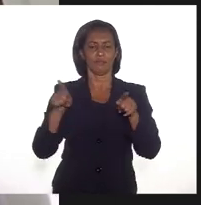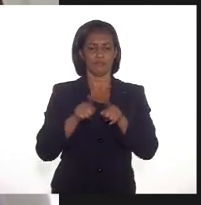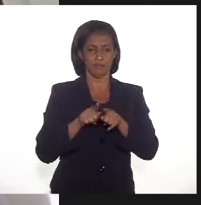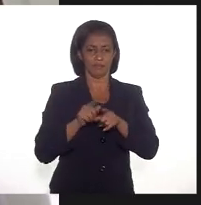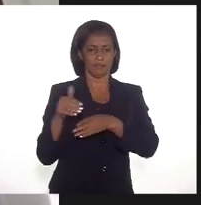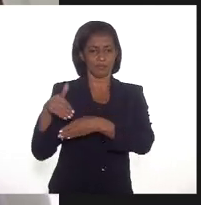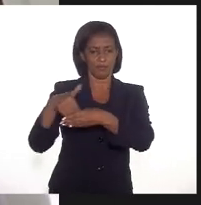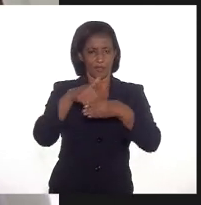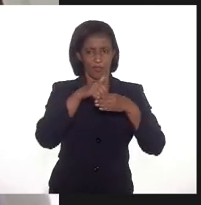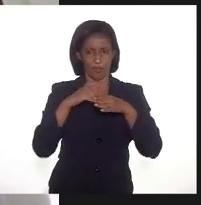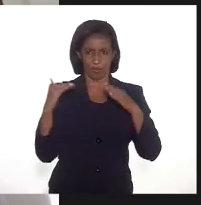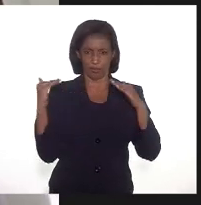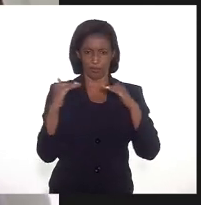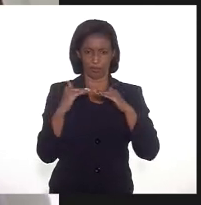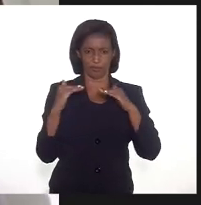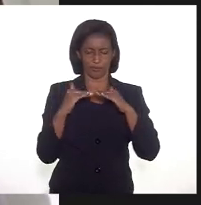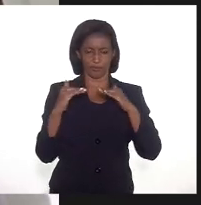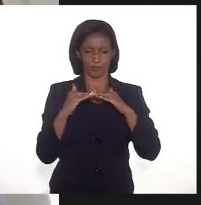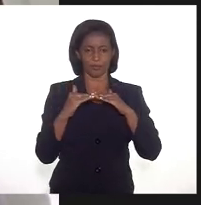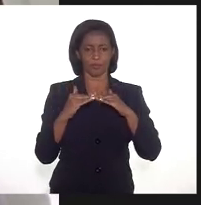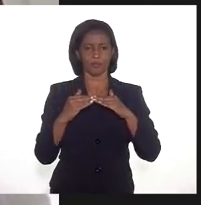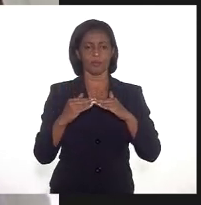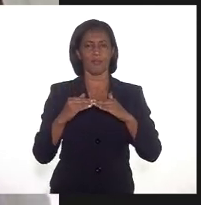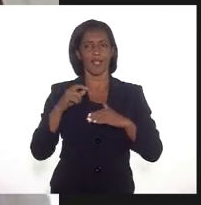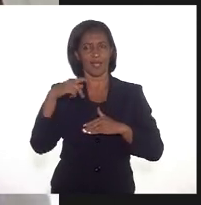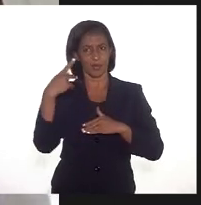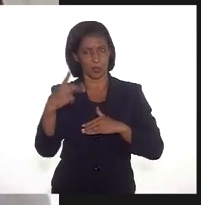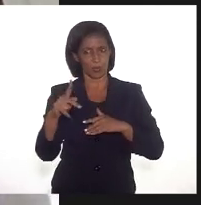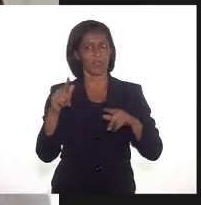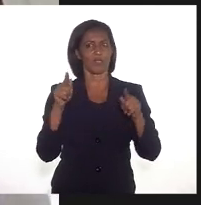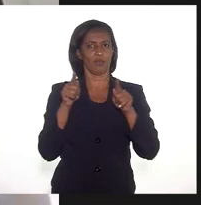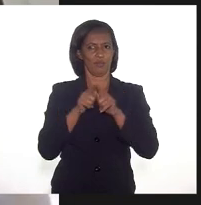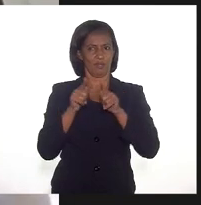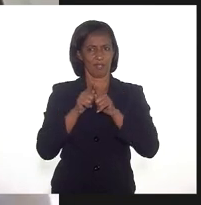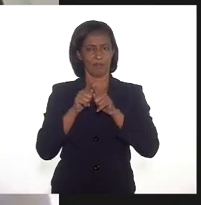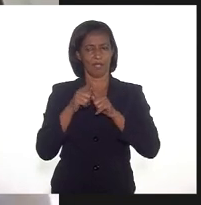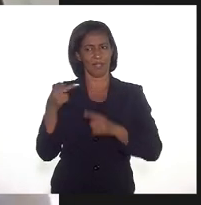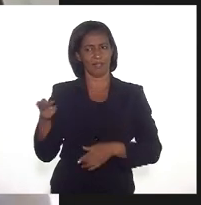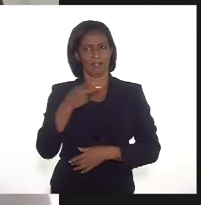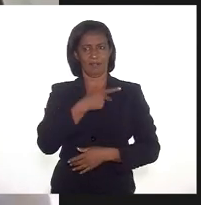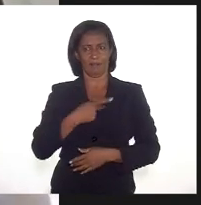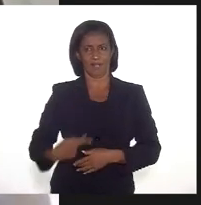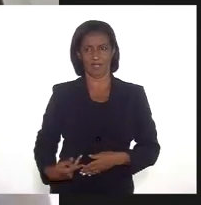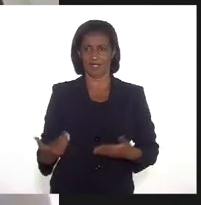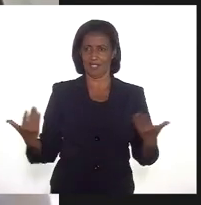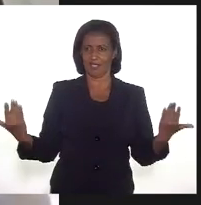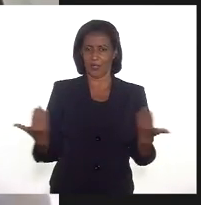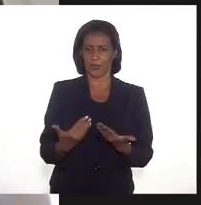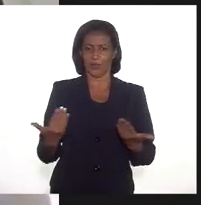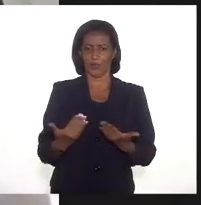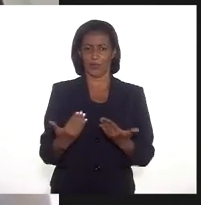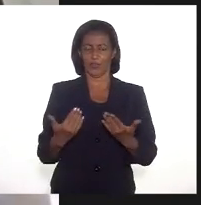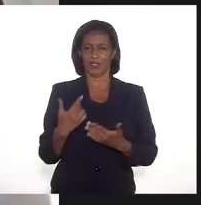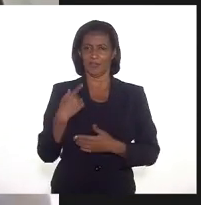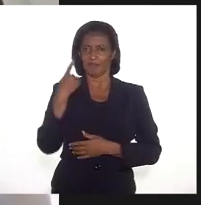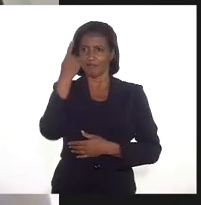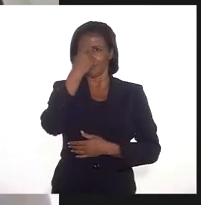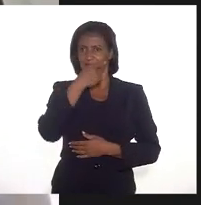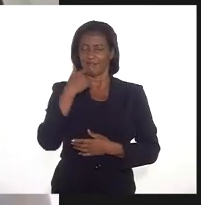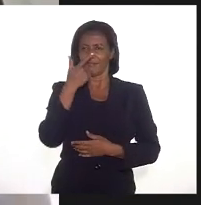o meu voto favorável, assim como o seu também, que está aí nessa presidência, hoje com um semblante